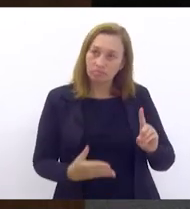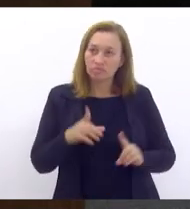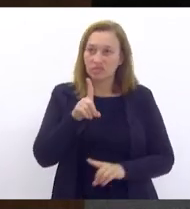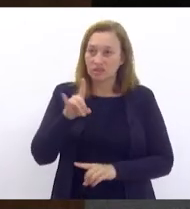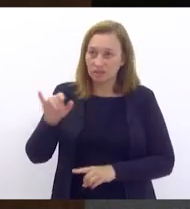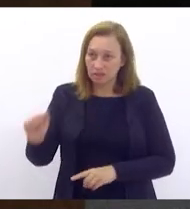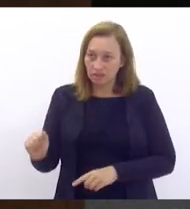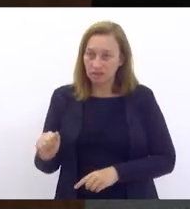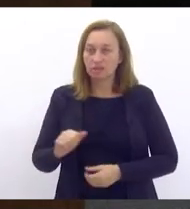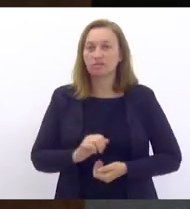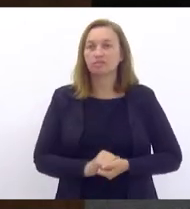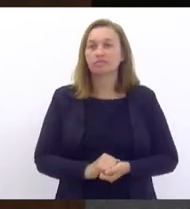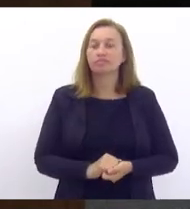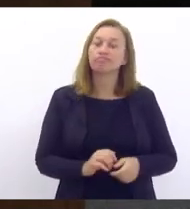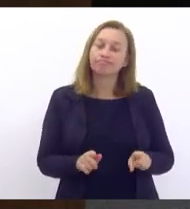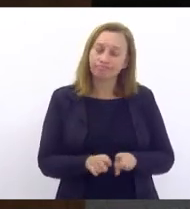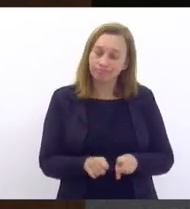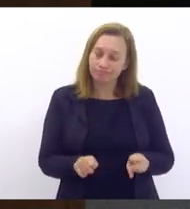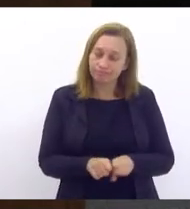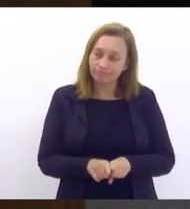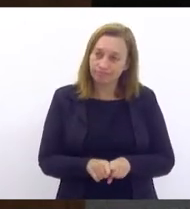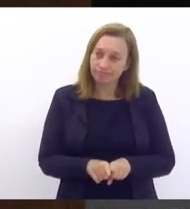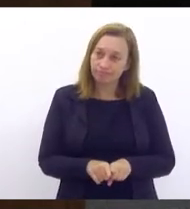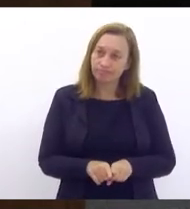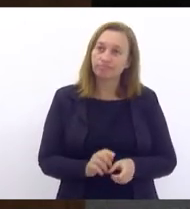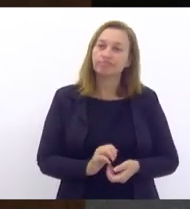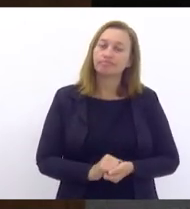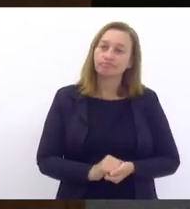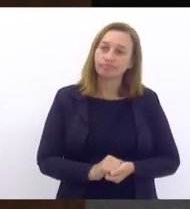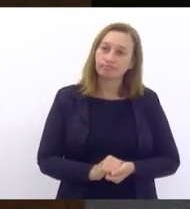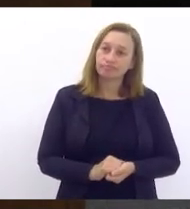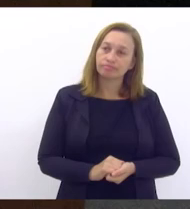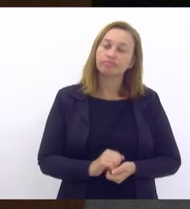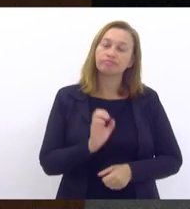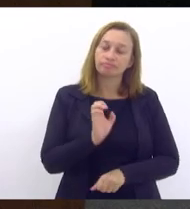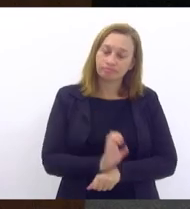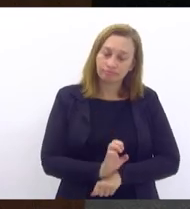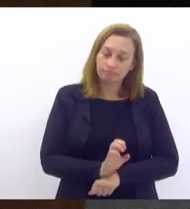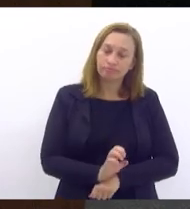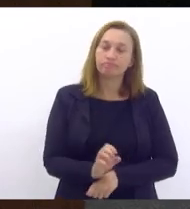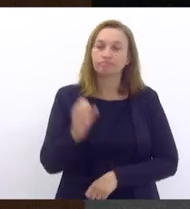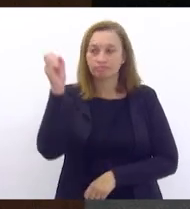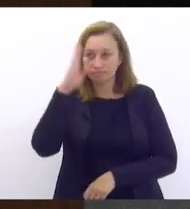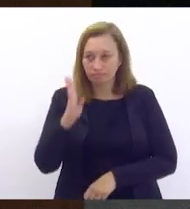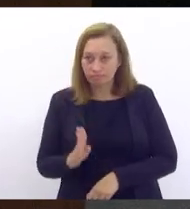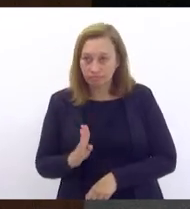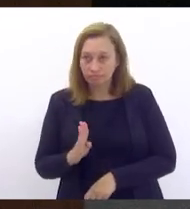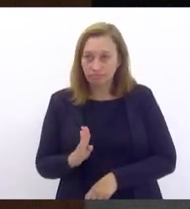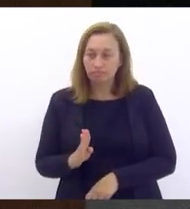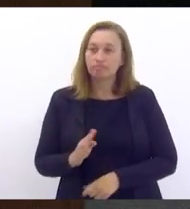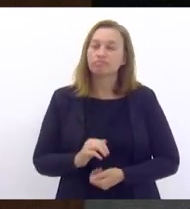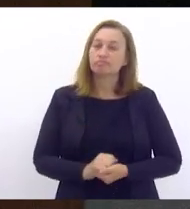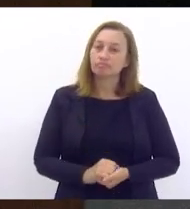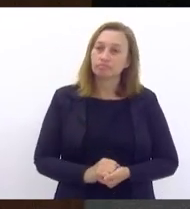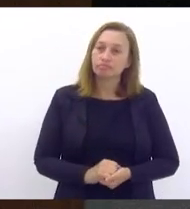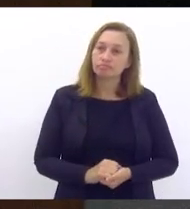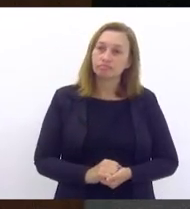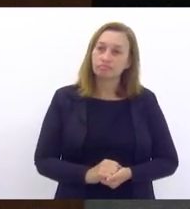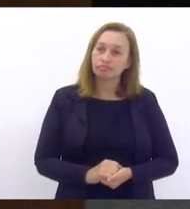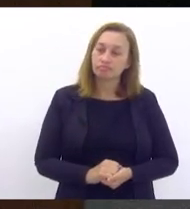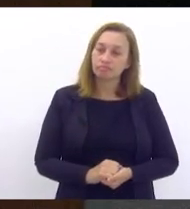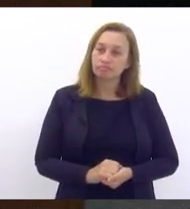Cida Gonçalves e também reivindicando que o Estado brasileiro, as forças